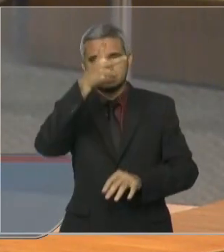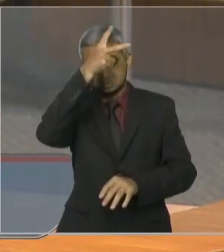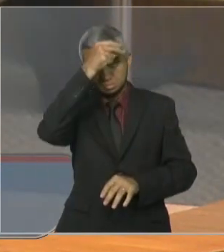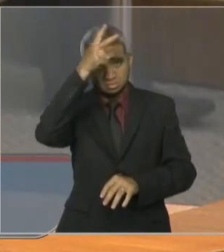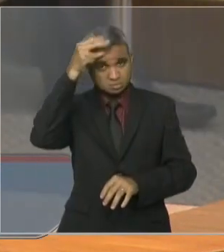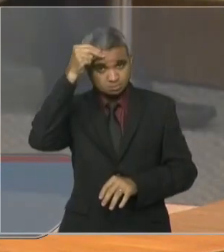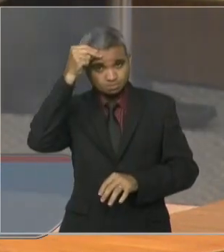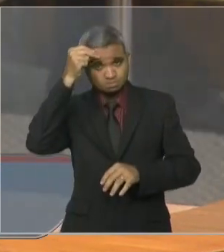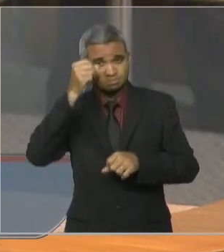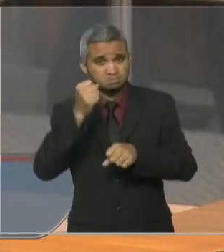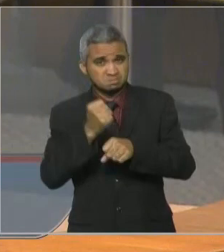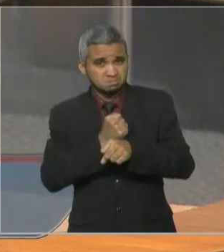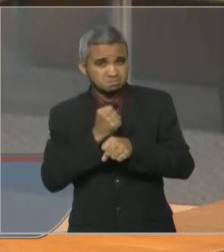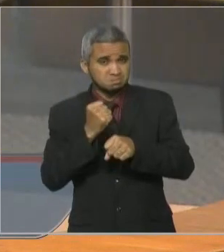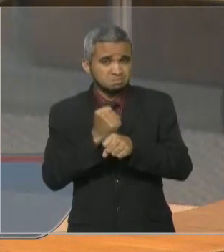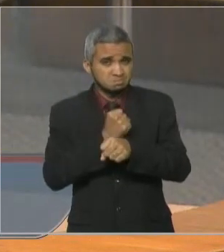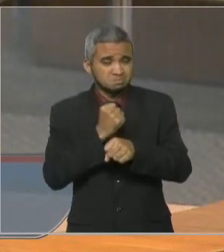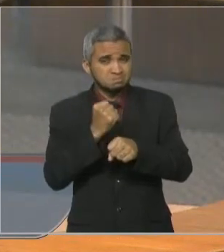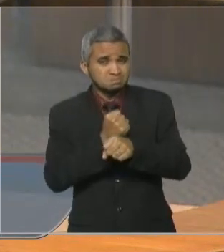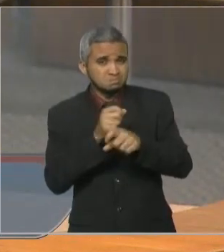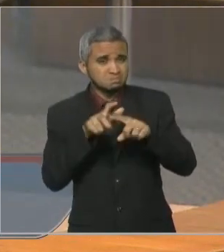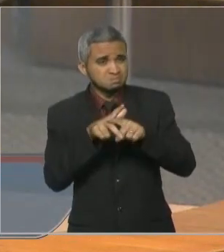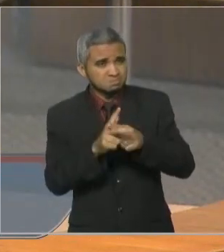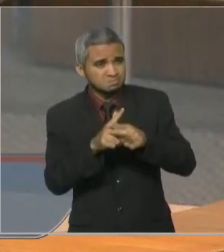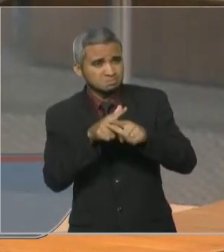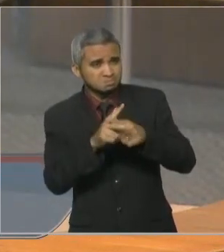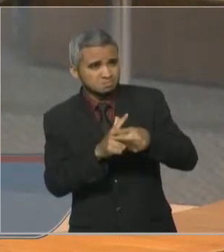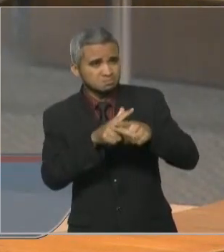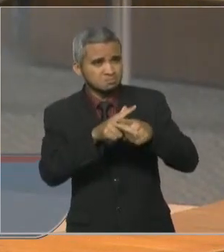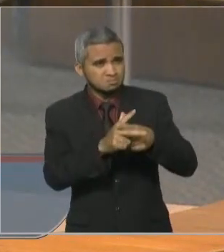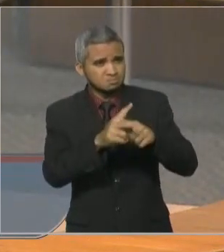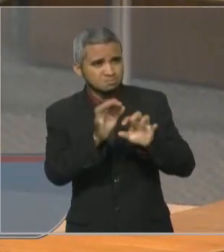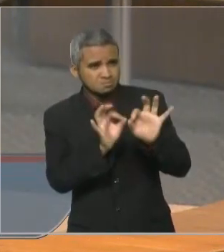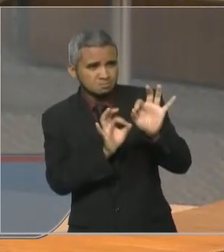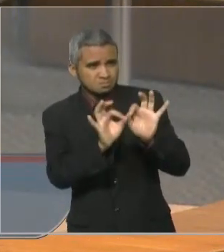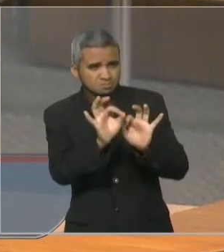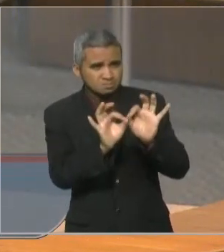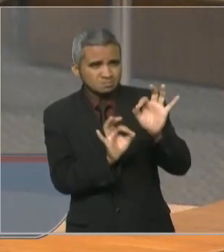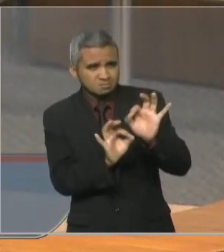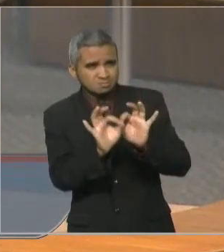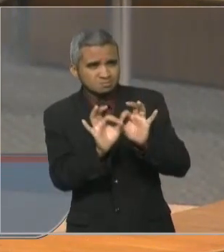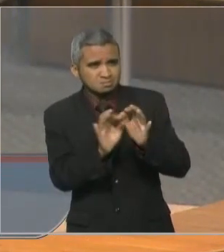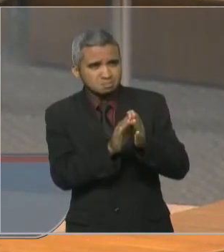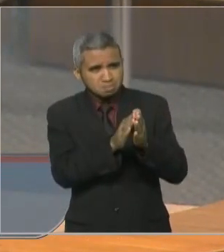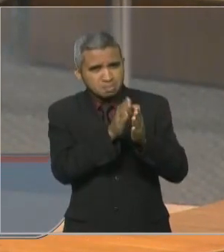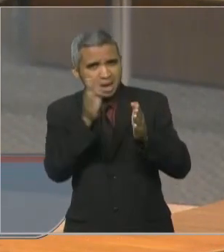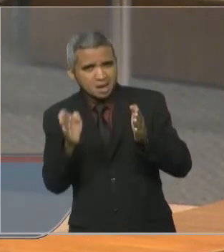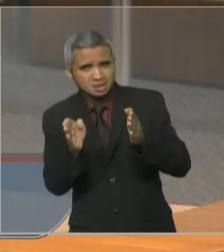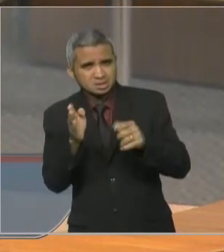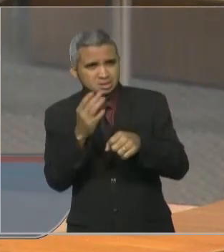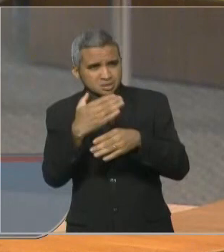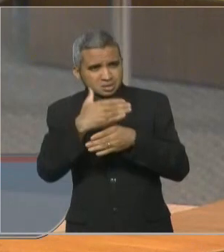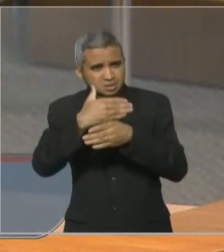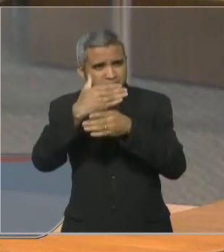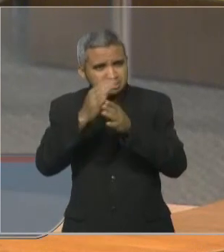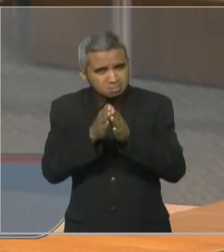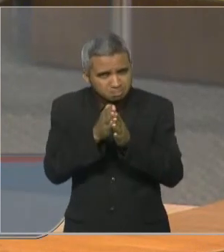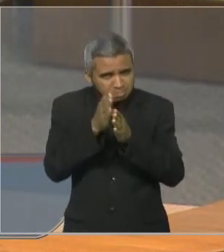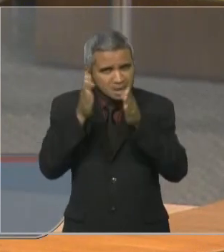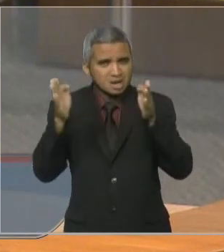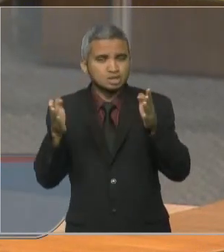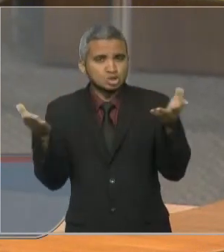fazendo hospital, foi reformando, ajeitando, ampliando, e hoje está